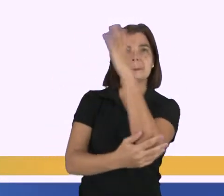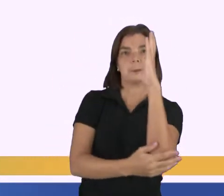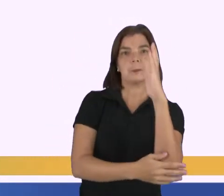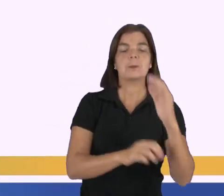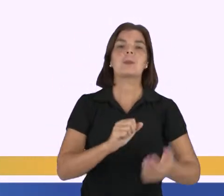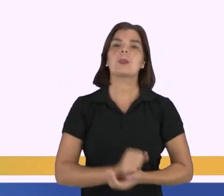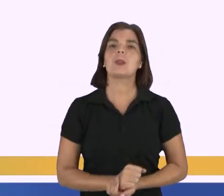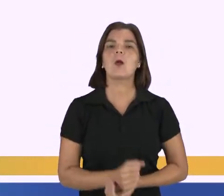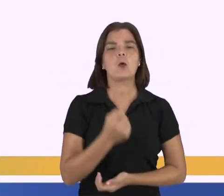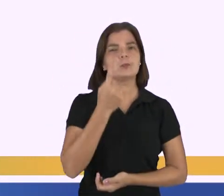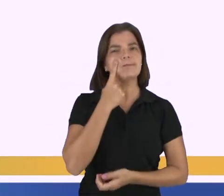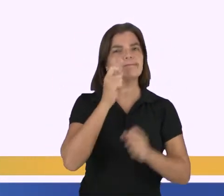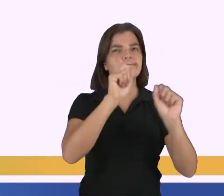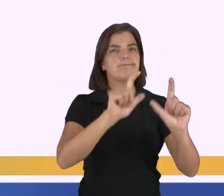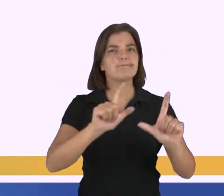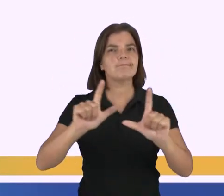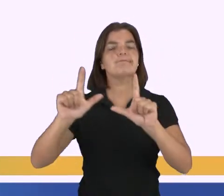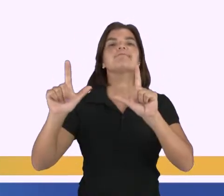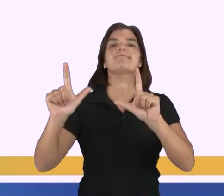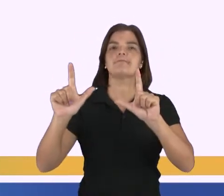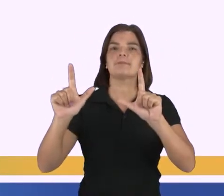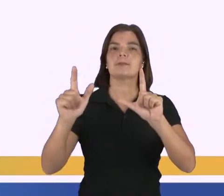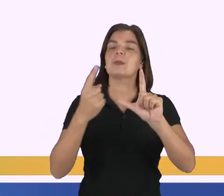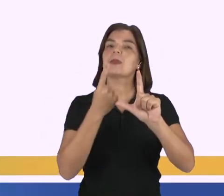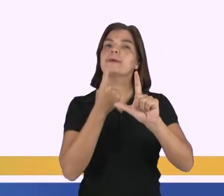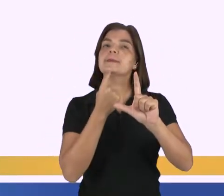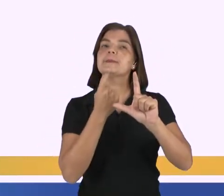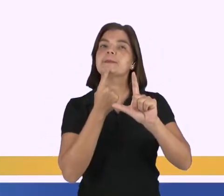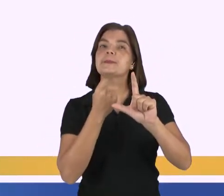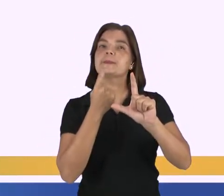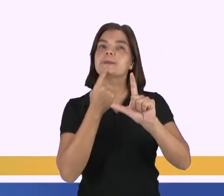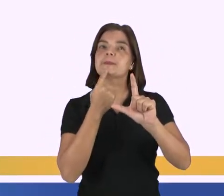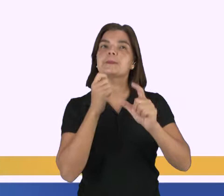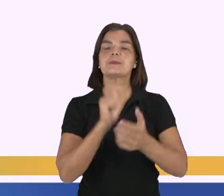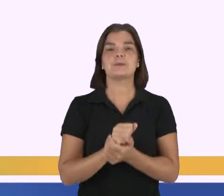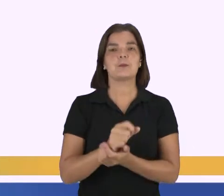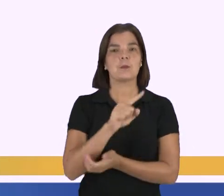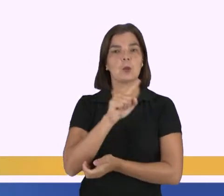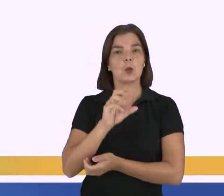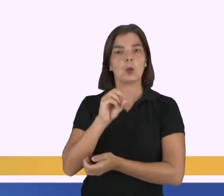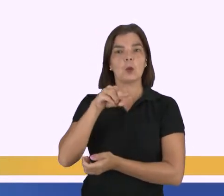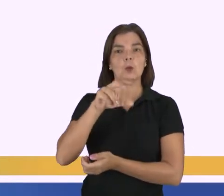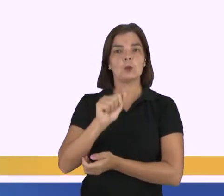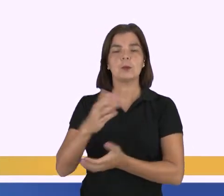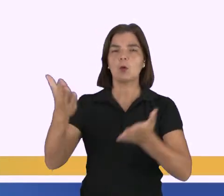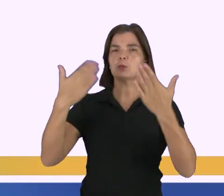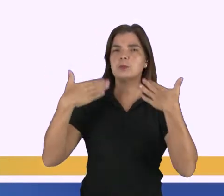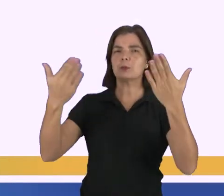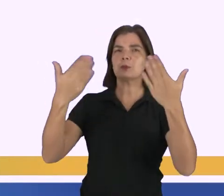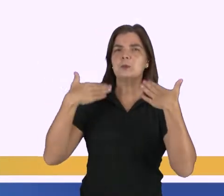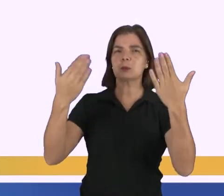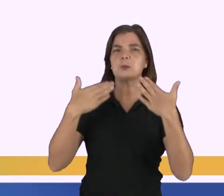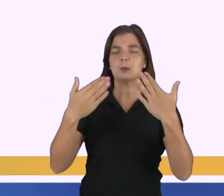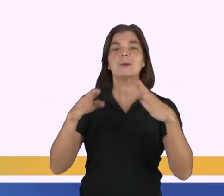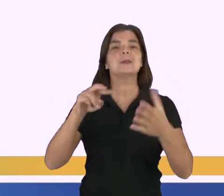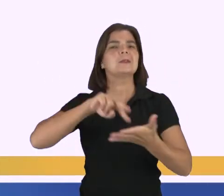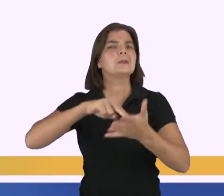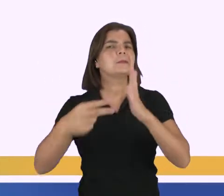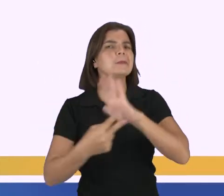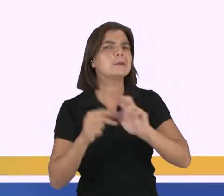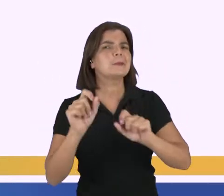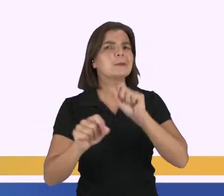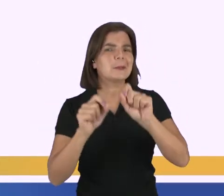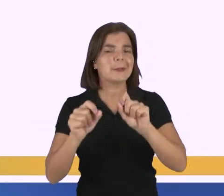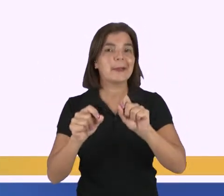vegetação. Olha bem aí essa tarja vermelha que está escrito zona tropical. Então, o nosso clima